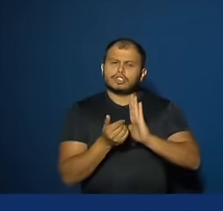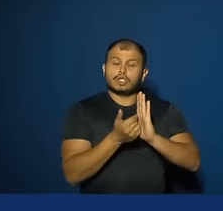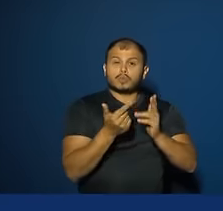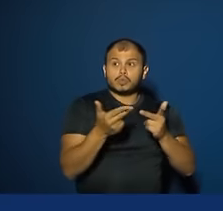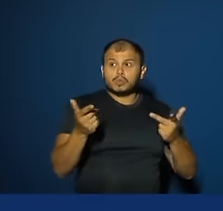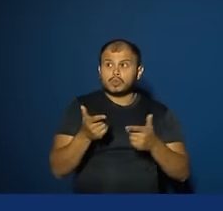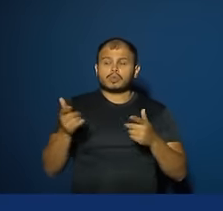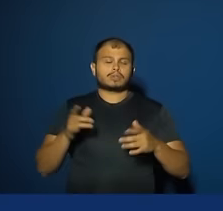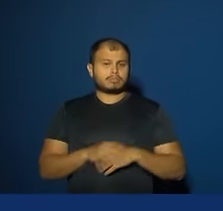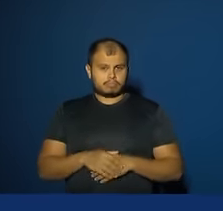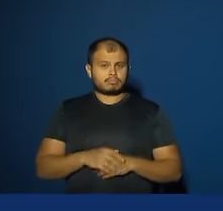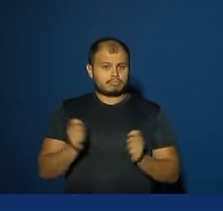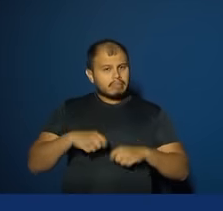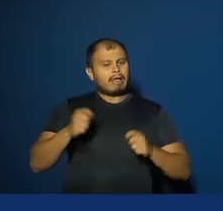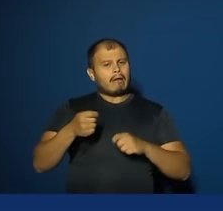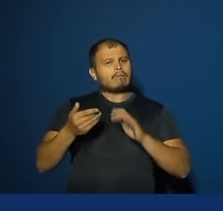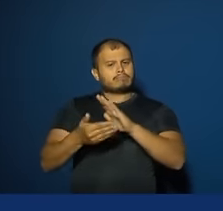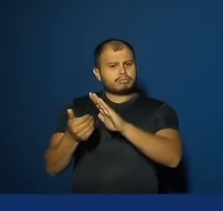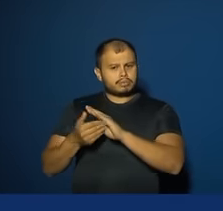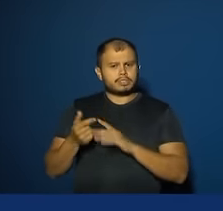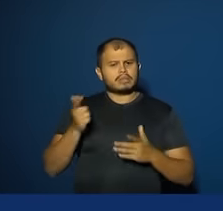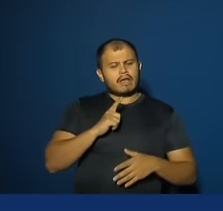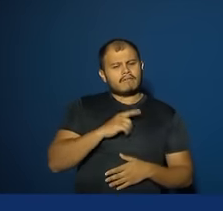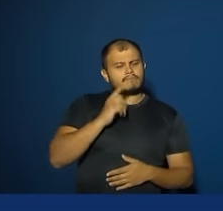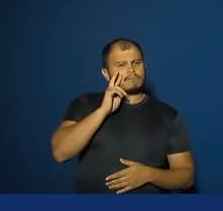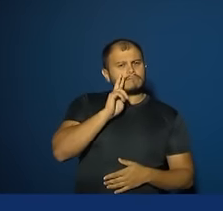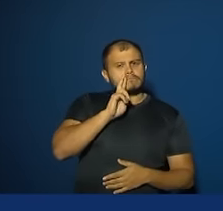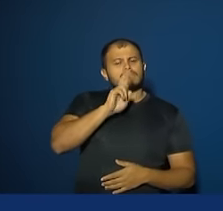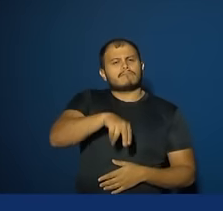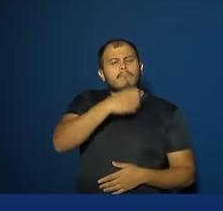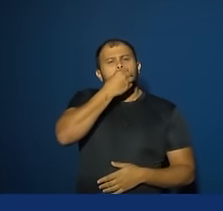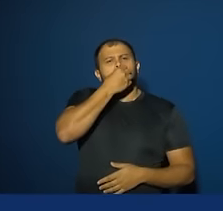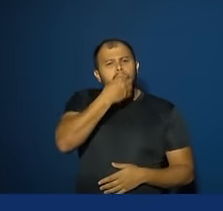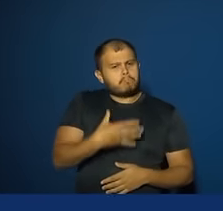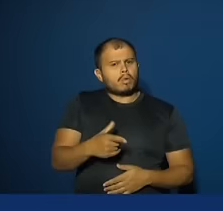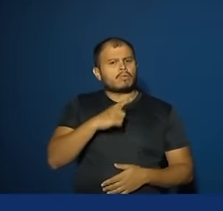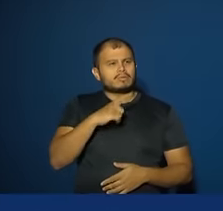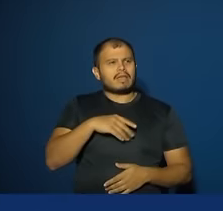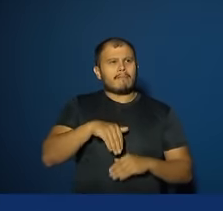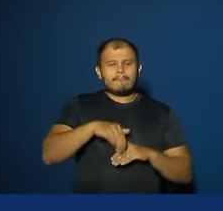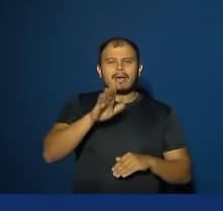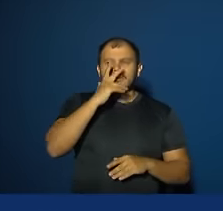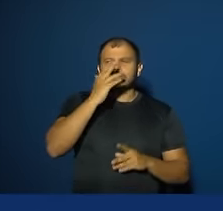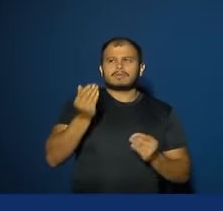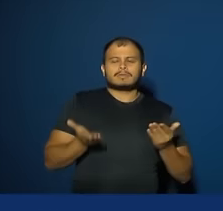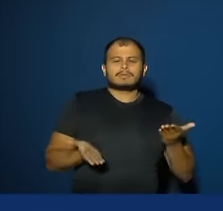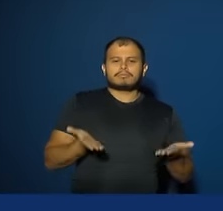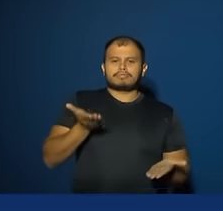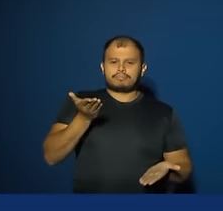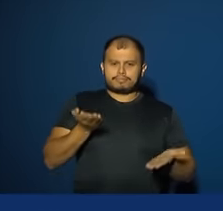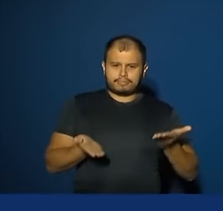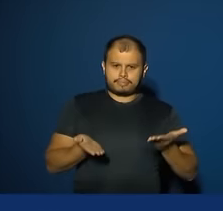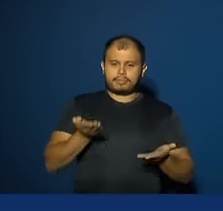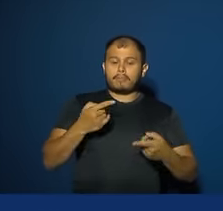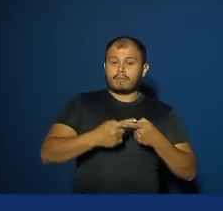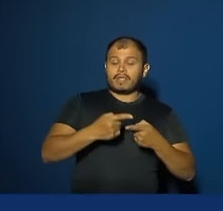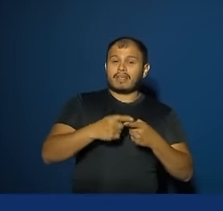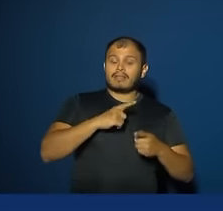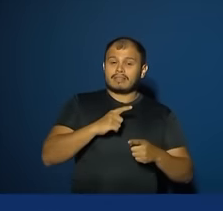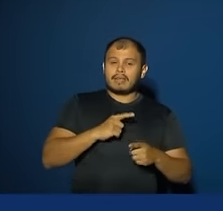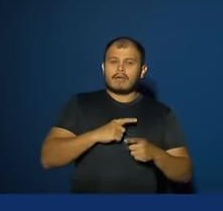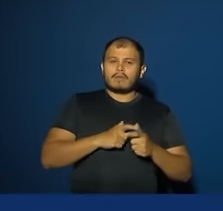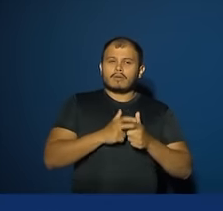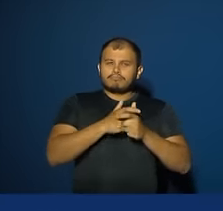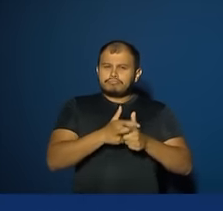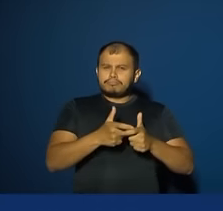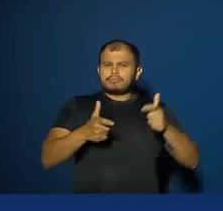facilidades e a gente tá indo aí para um resultado fiscal muito mais moderado depois de uma ampliação de gastos o